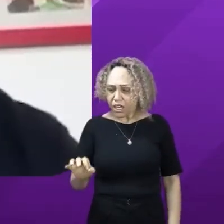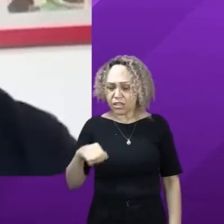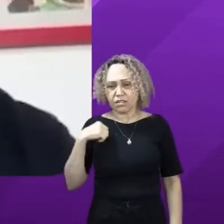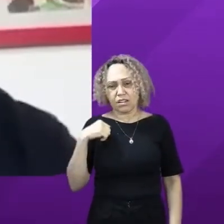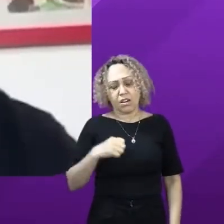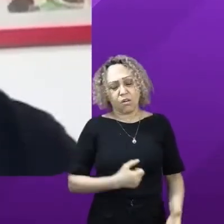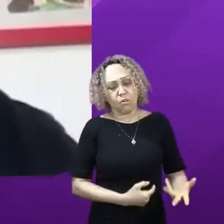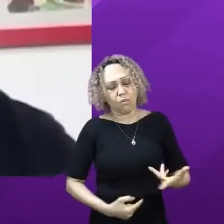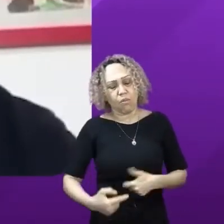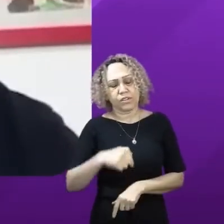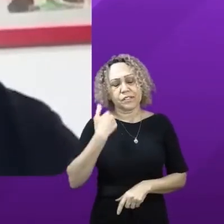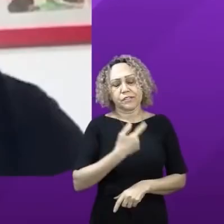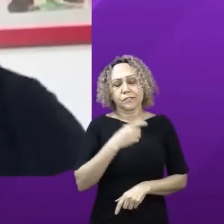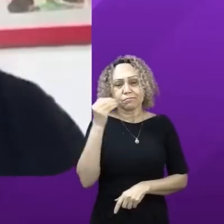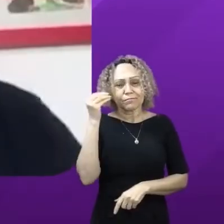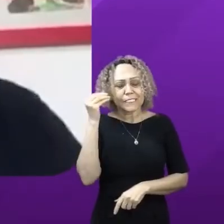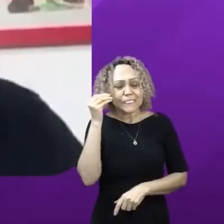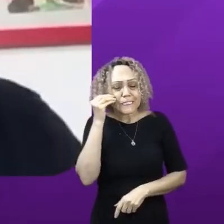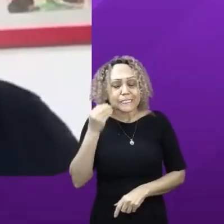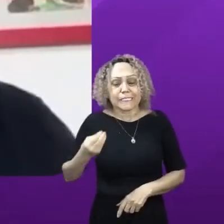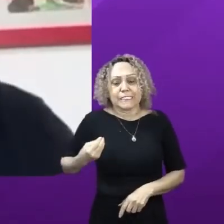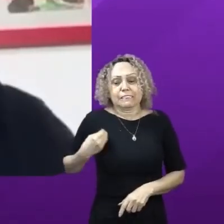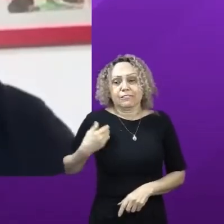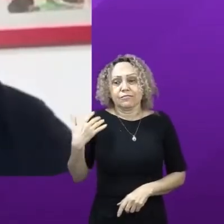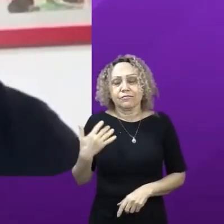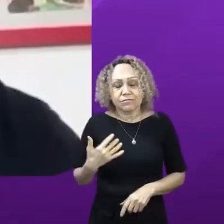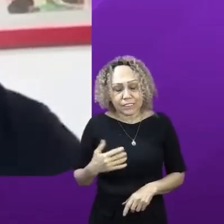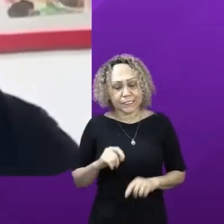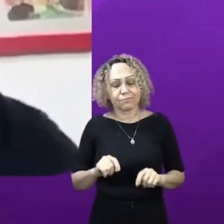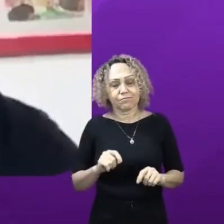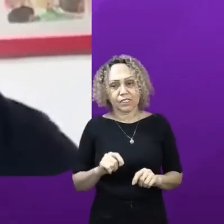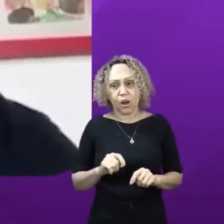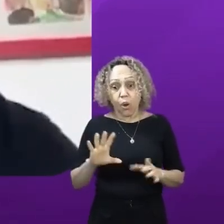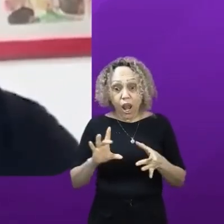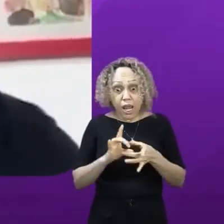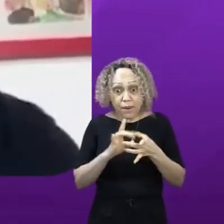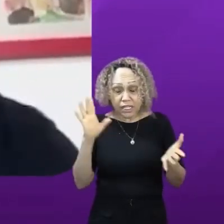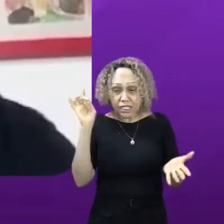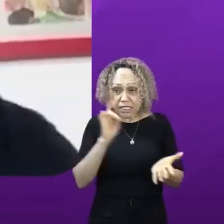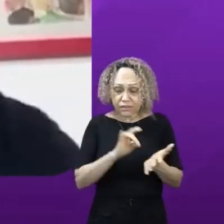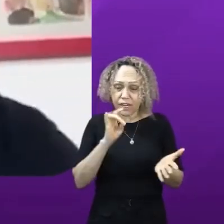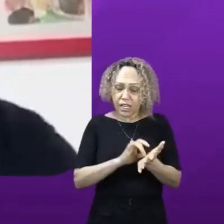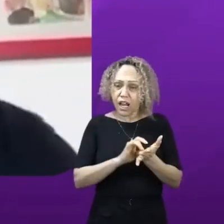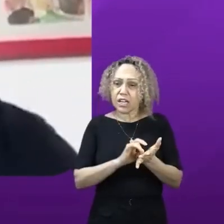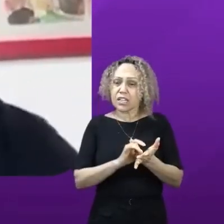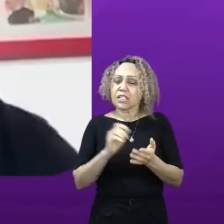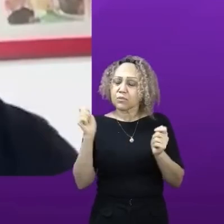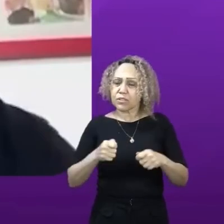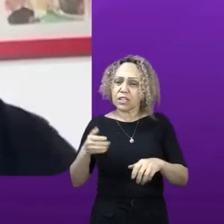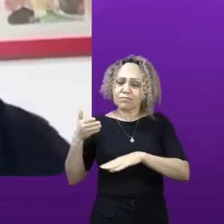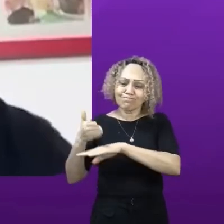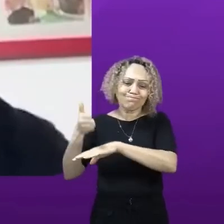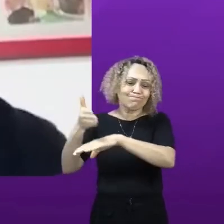E uma liberdade plena é ter o direito pleno de frequentar espaços que foram negados e retirados de nós. A gente fala que tem